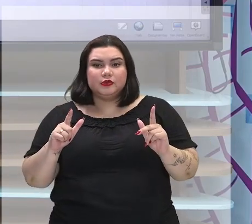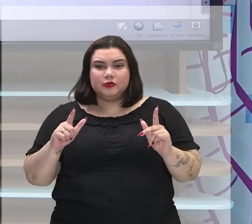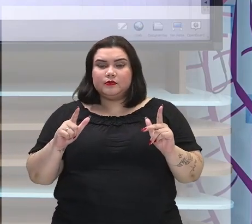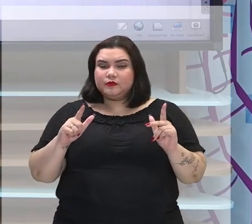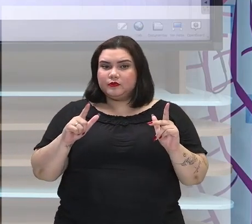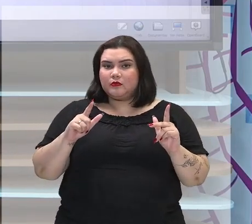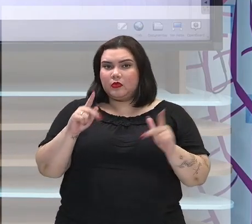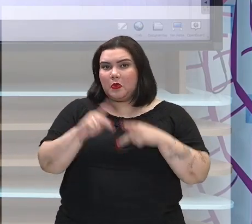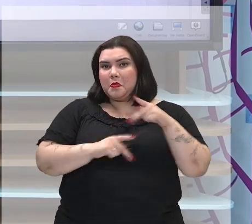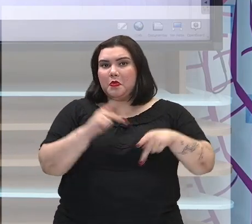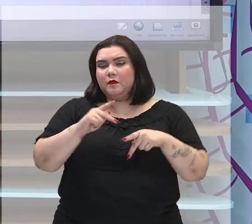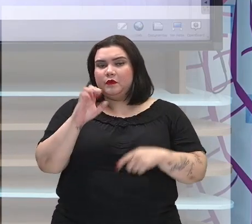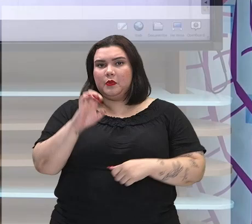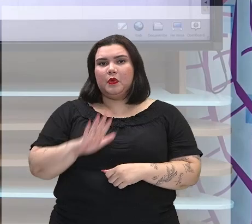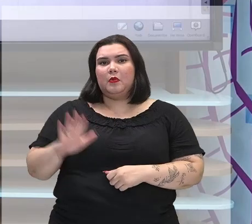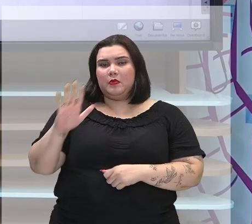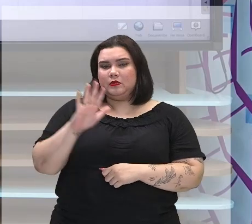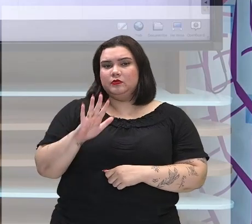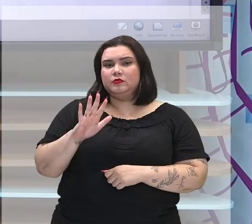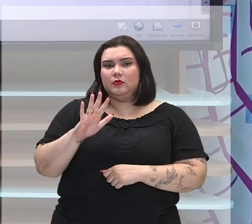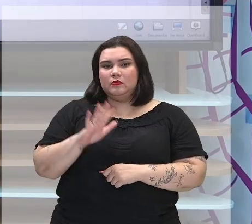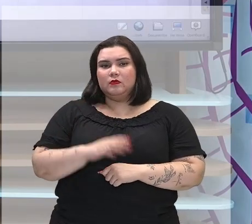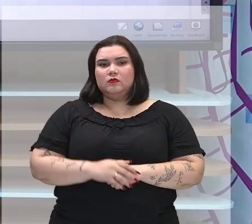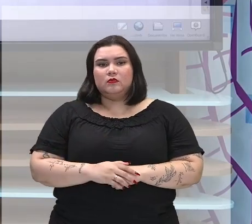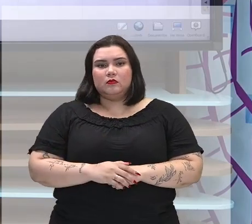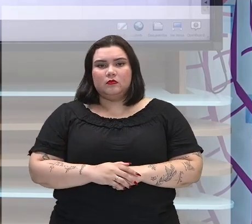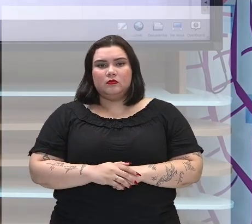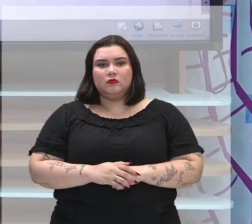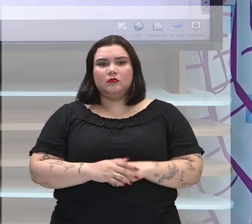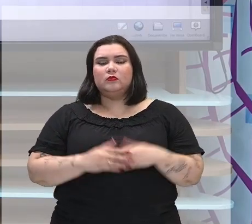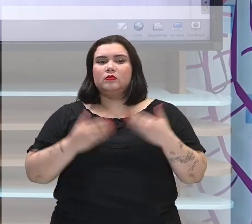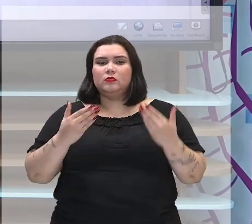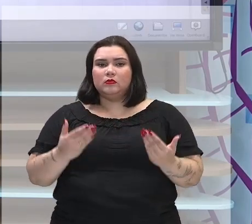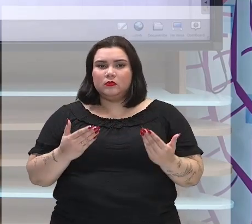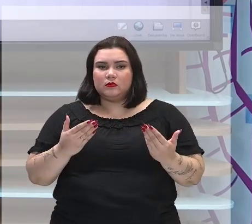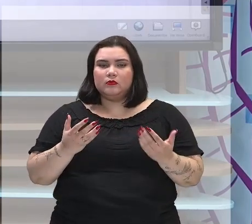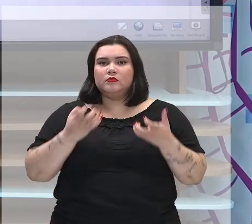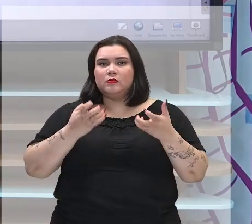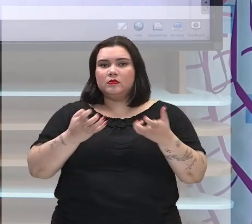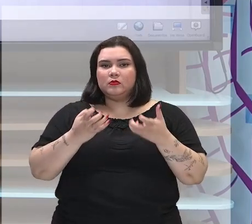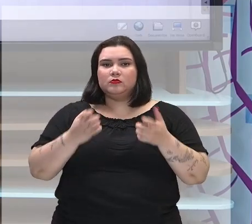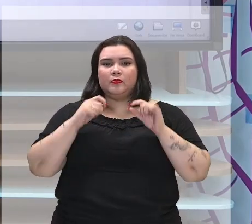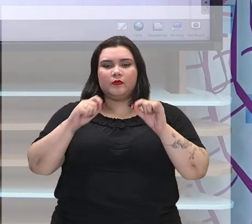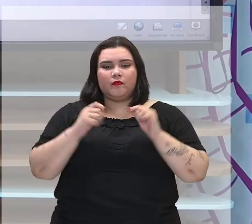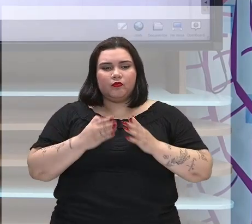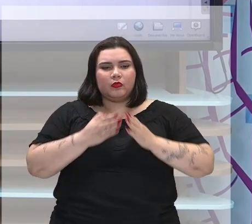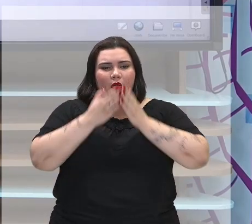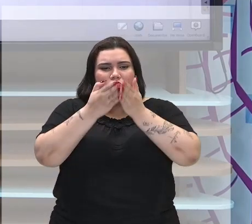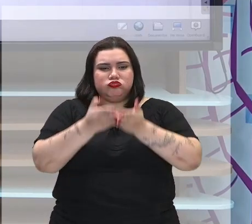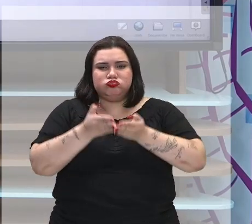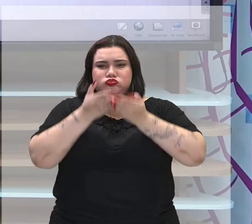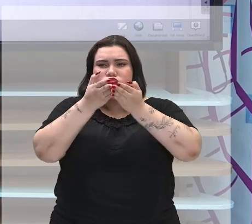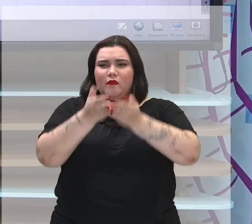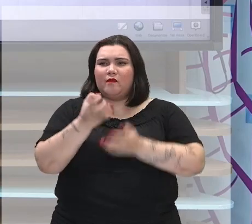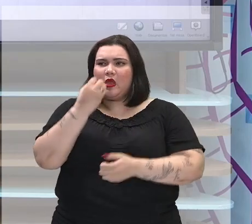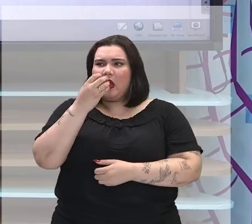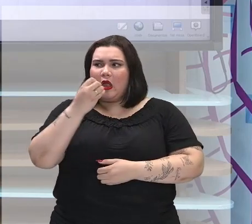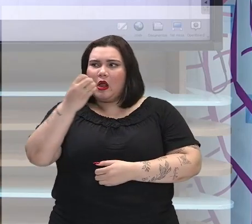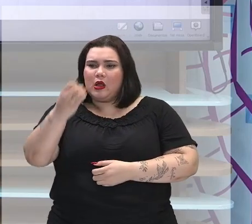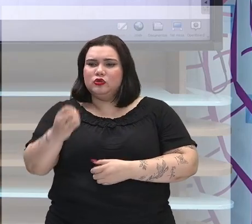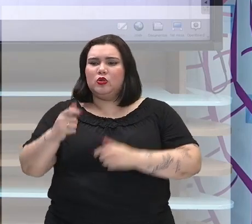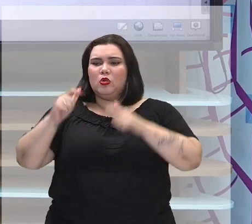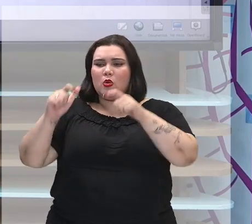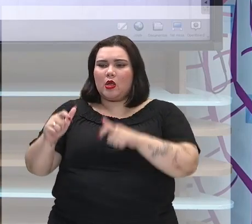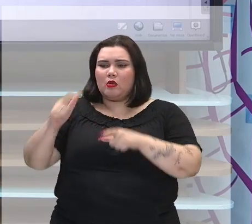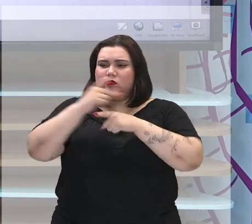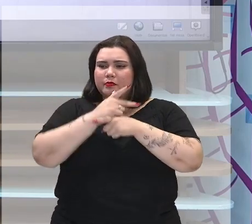europeu, que lança-se ao mar a fim, né, de conquistar novos territórios. E não